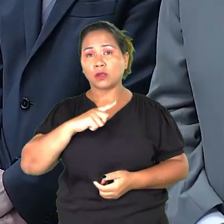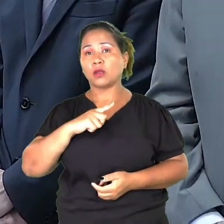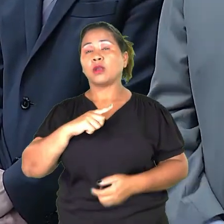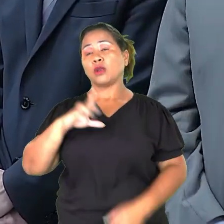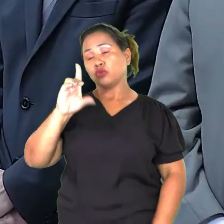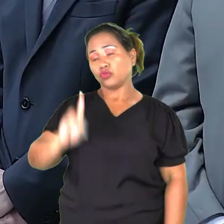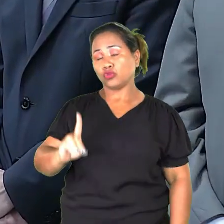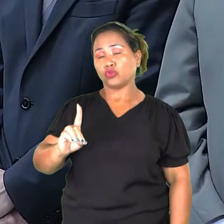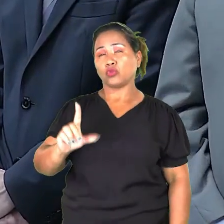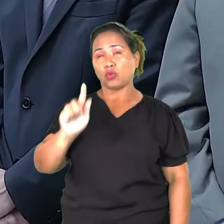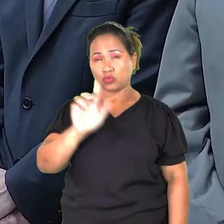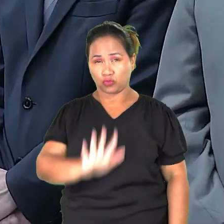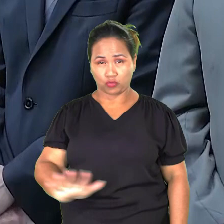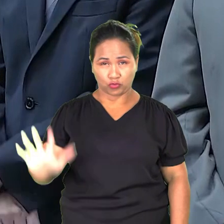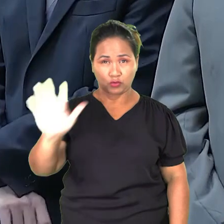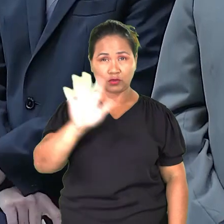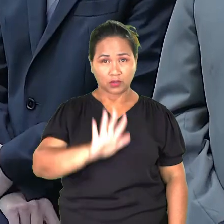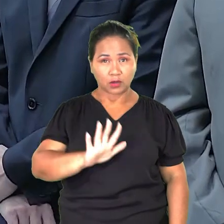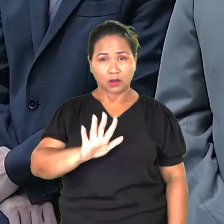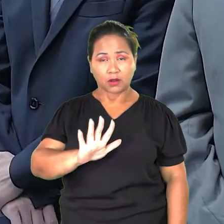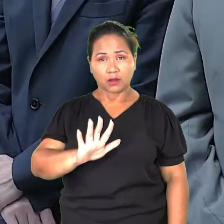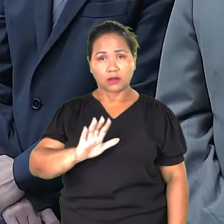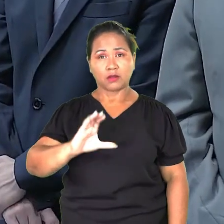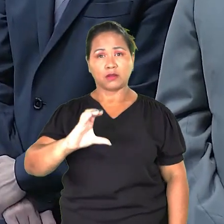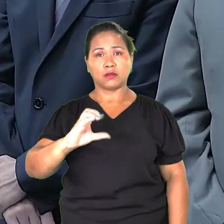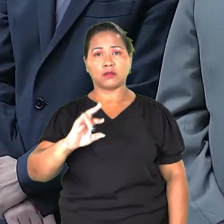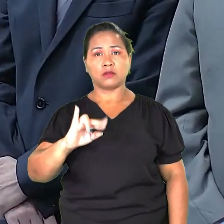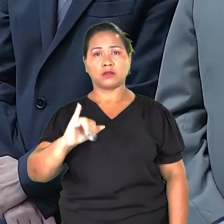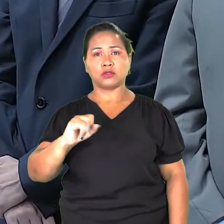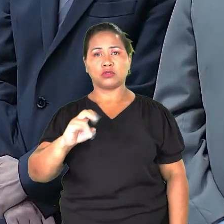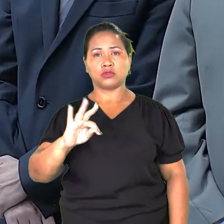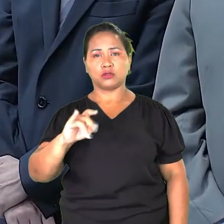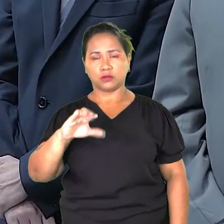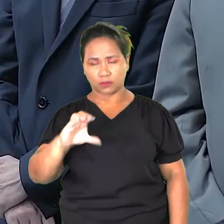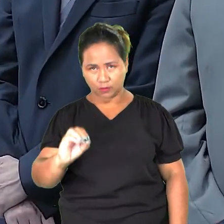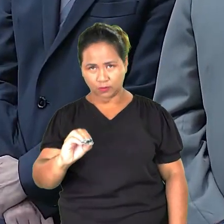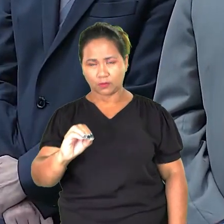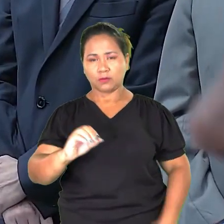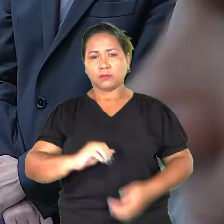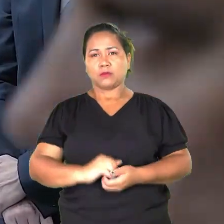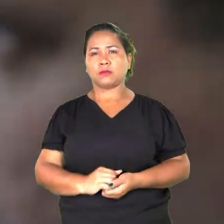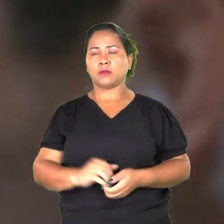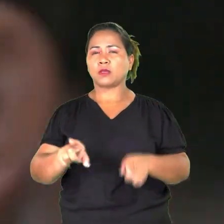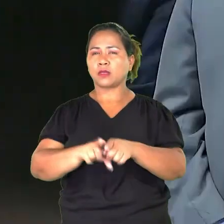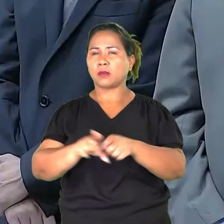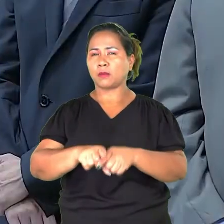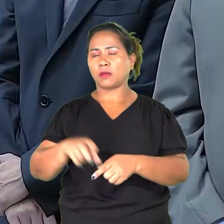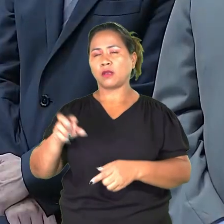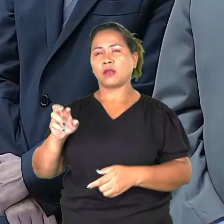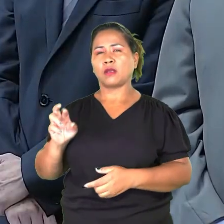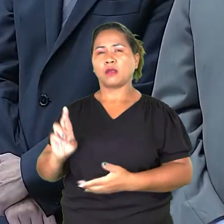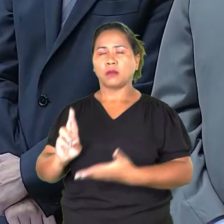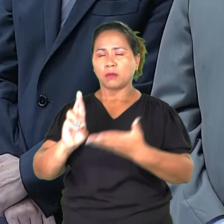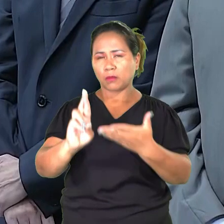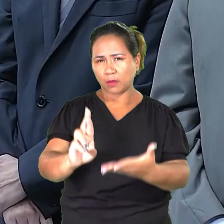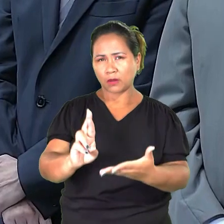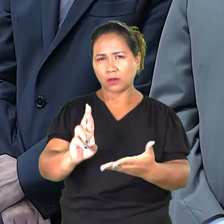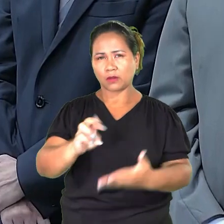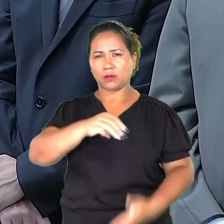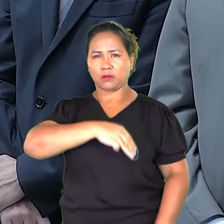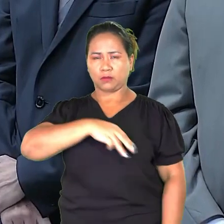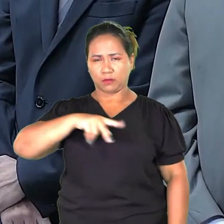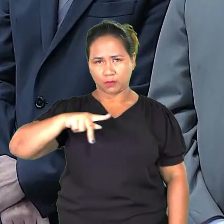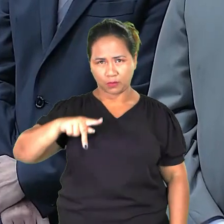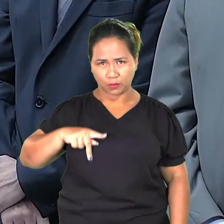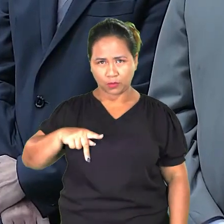de diretor-geral do TRE de São Paulo, Cláudio Cristiano Abreu Correia. Representam o Ministério Público Federal